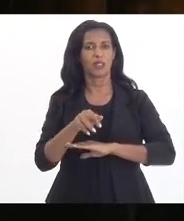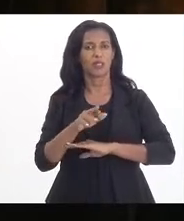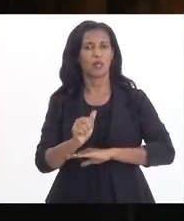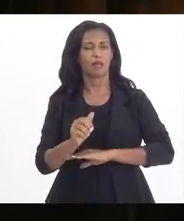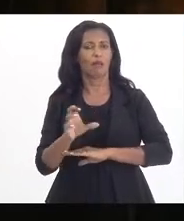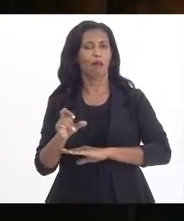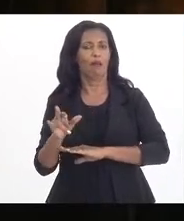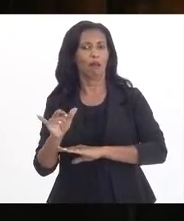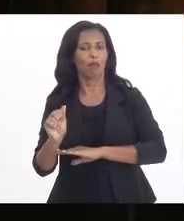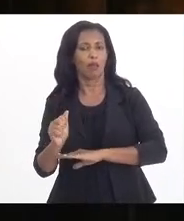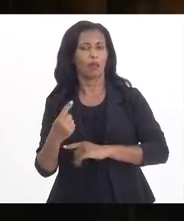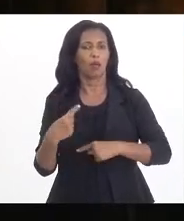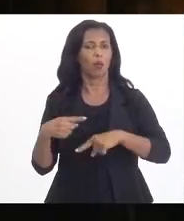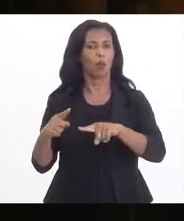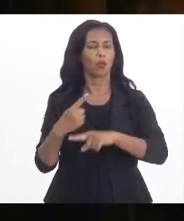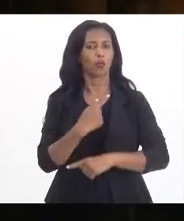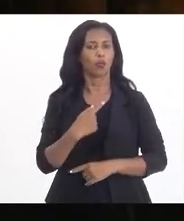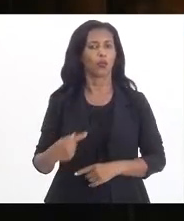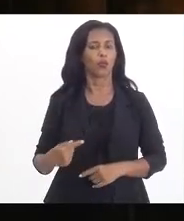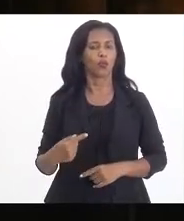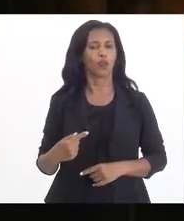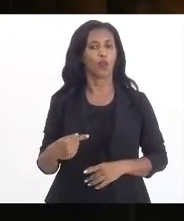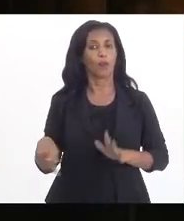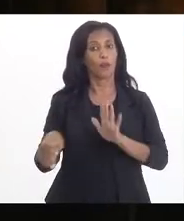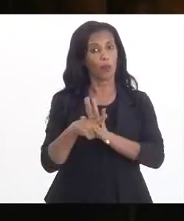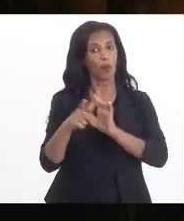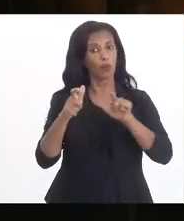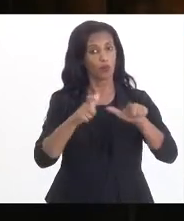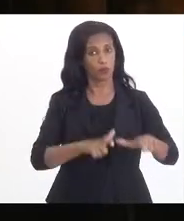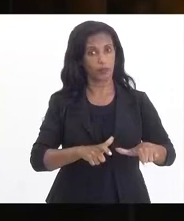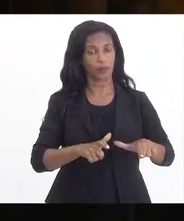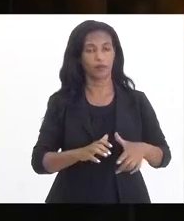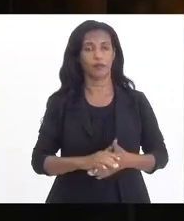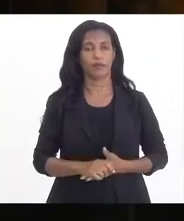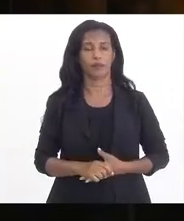Catarina contra o governo de Santa Catarina.